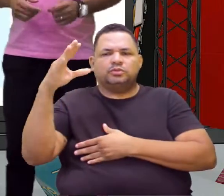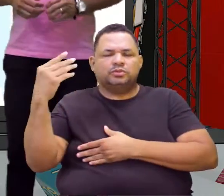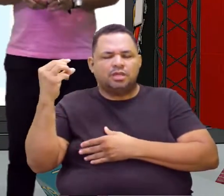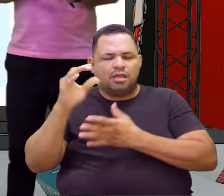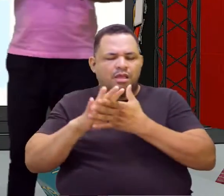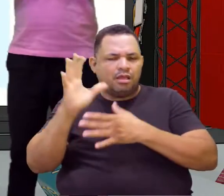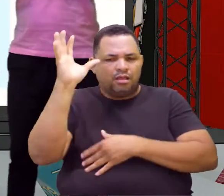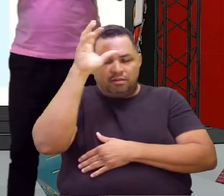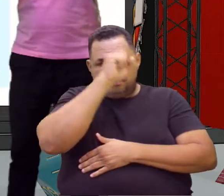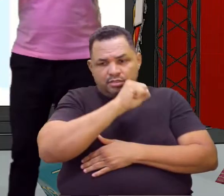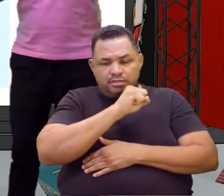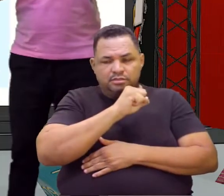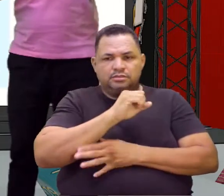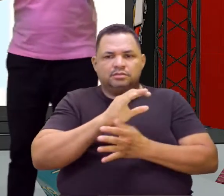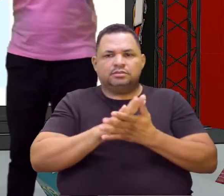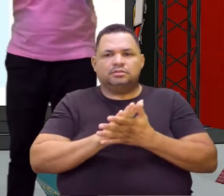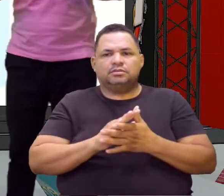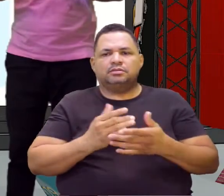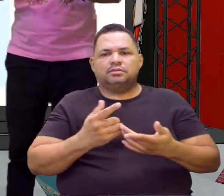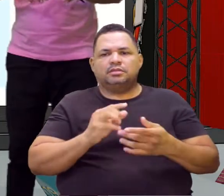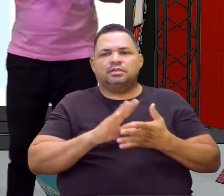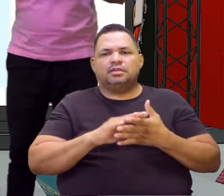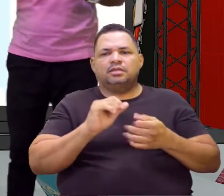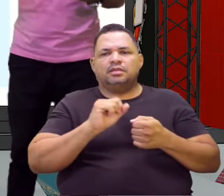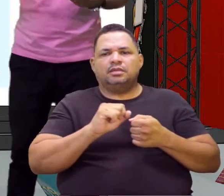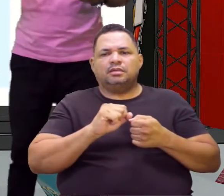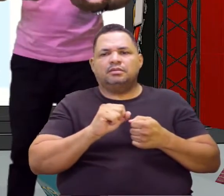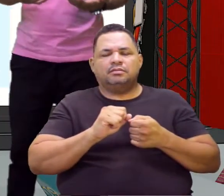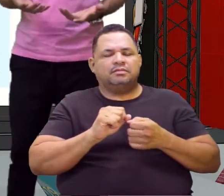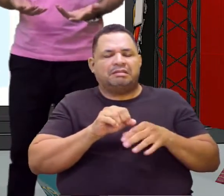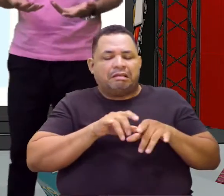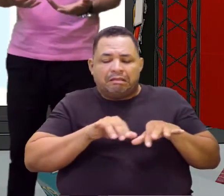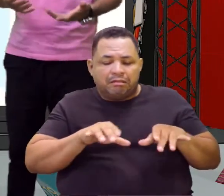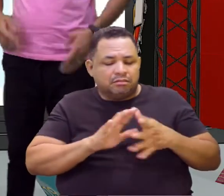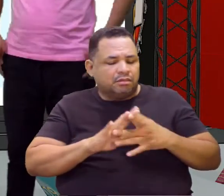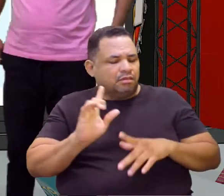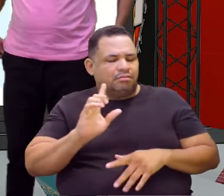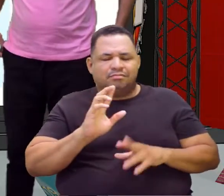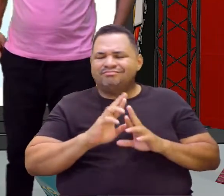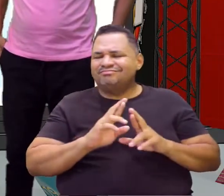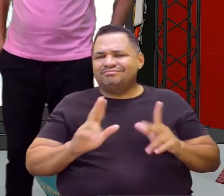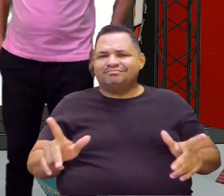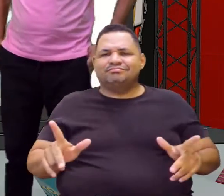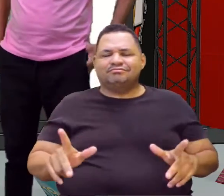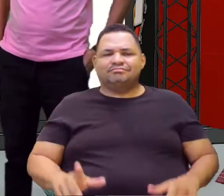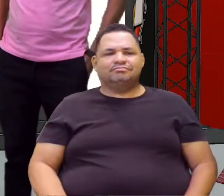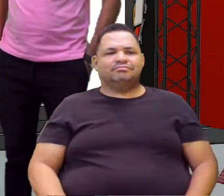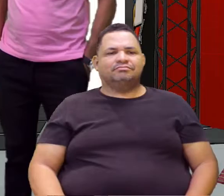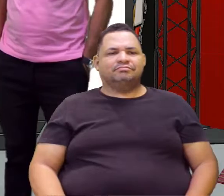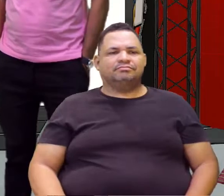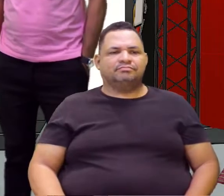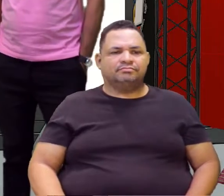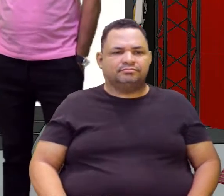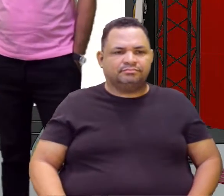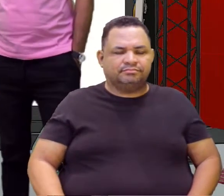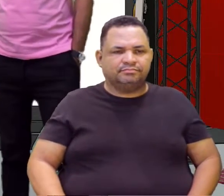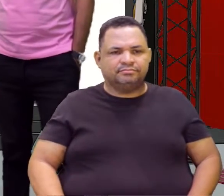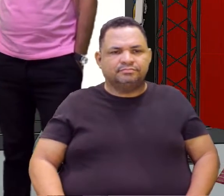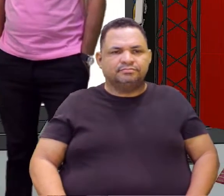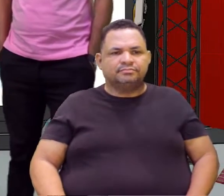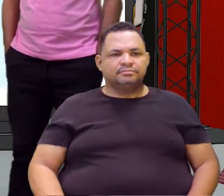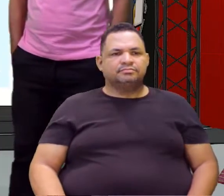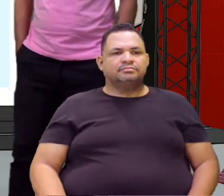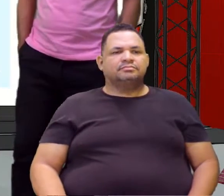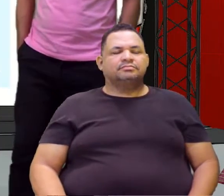Você não fala, professor, eu faço lá no notebook digitando. Não é a mesma coisa. Deixa eu te contar, não é a mesma coisa mesmo. Sabe